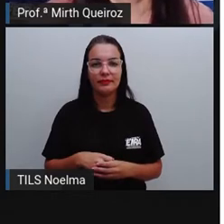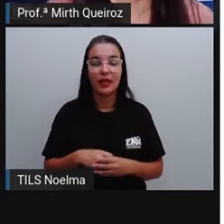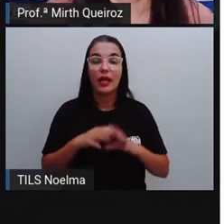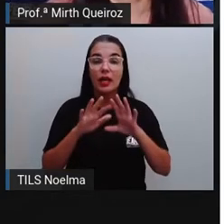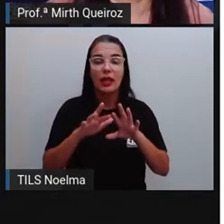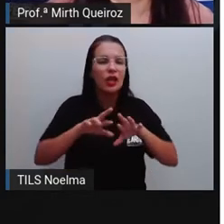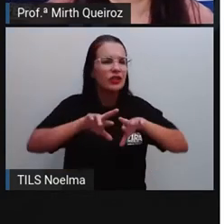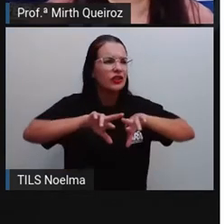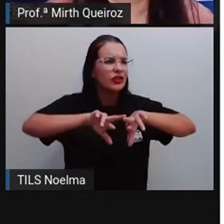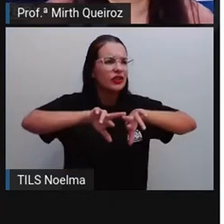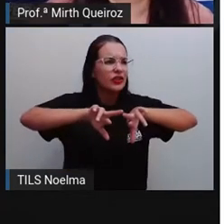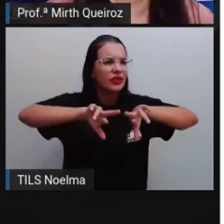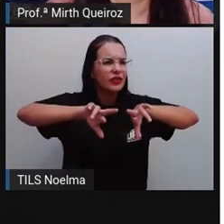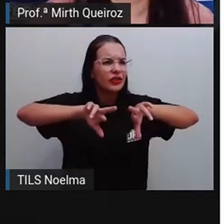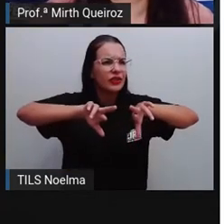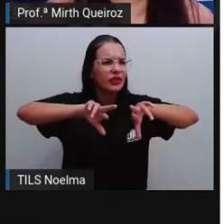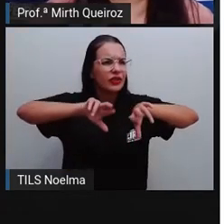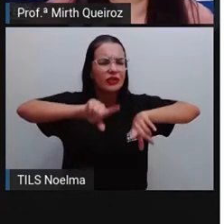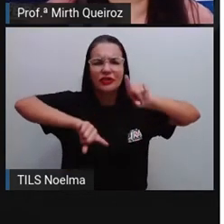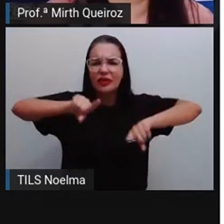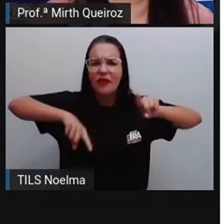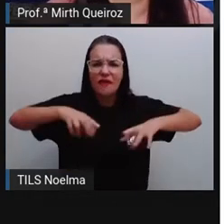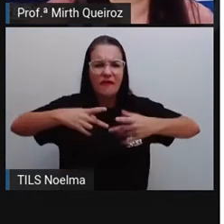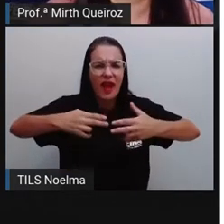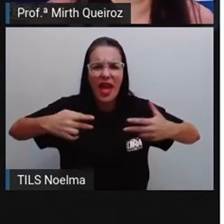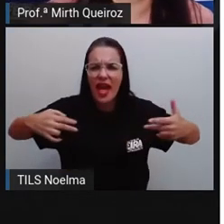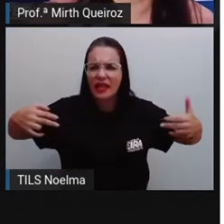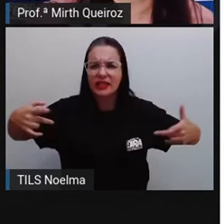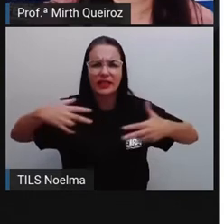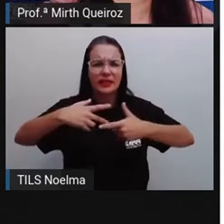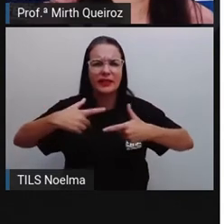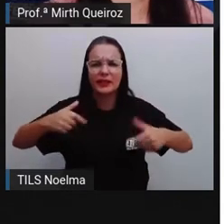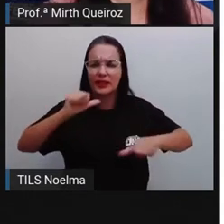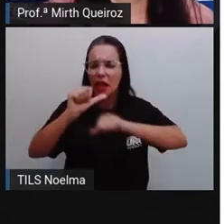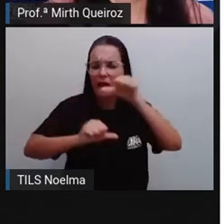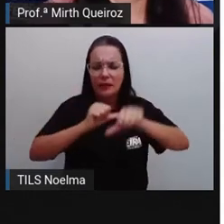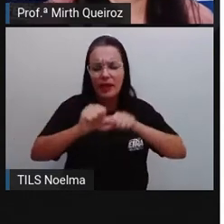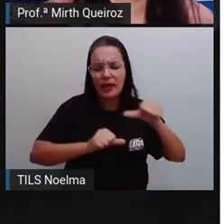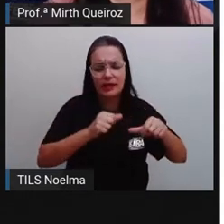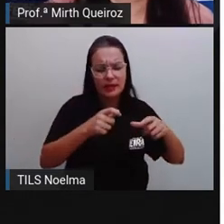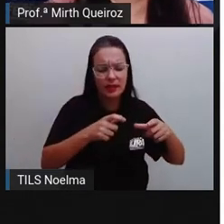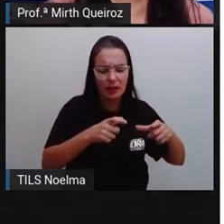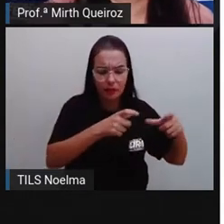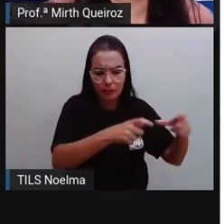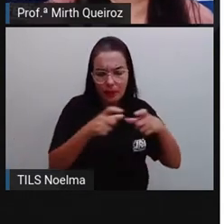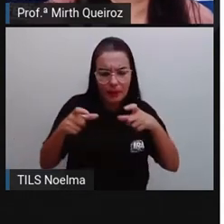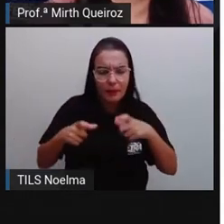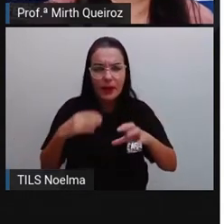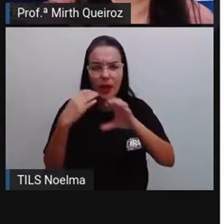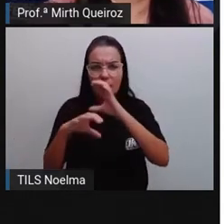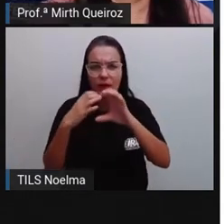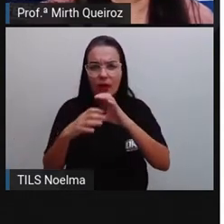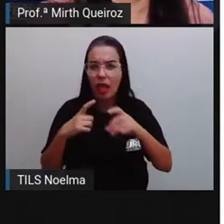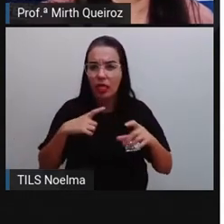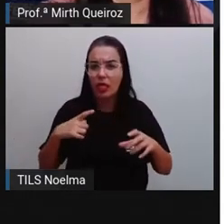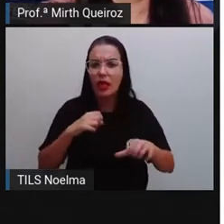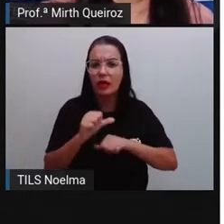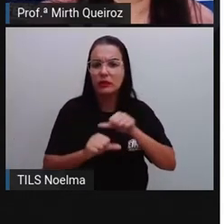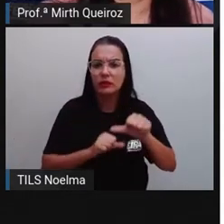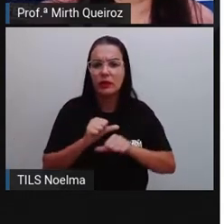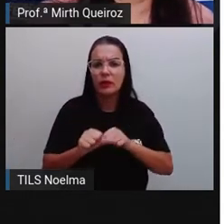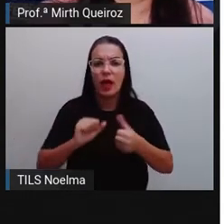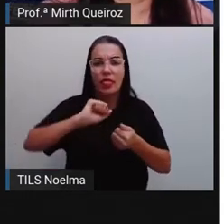Os diversos meios de comunicação existentes sofreram ao longo dos anos adaptações e transformações a fim